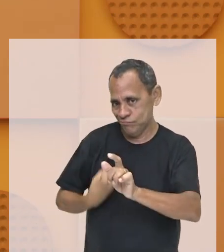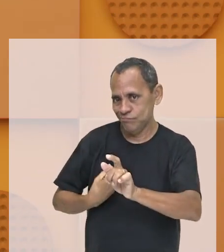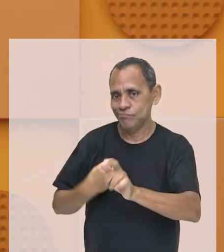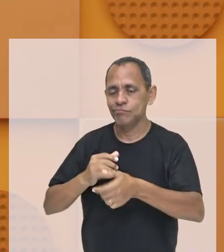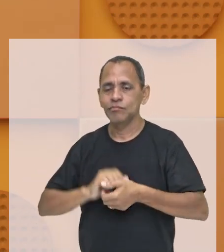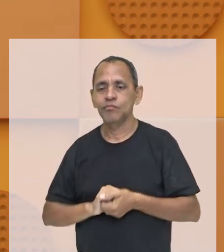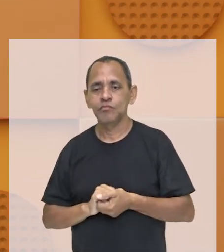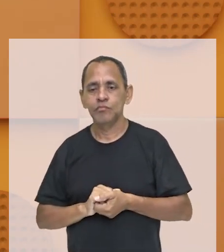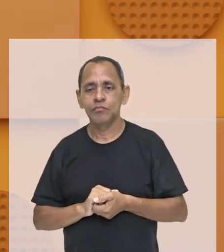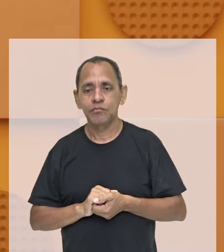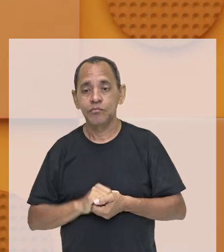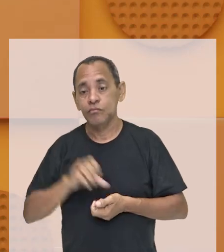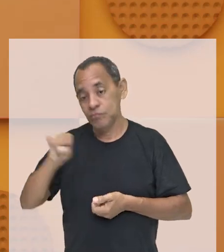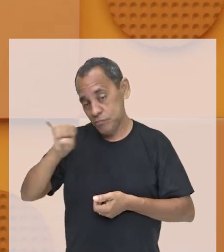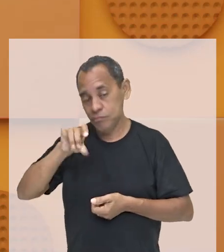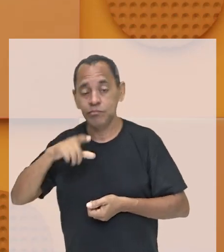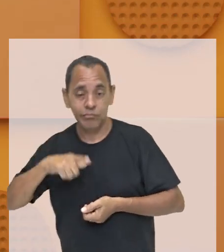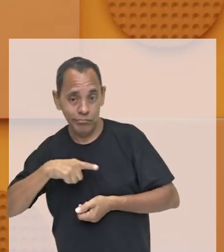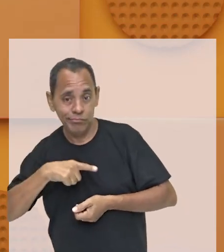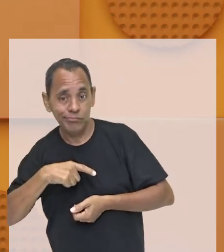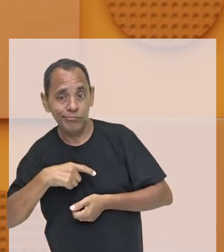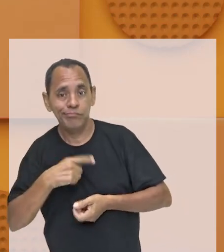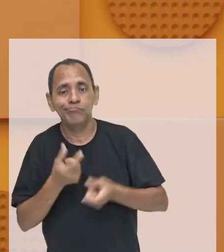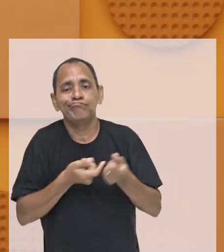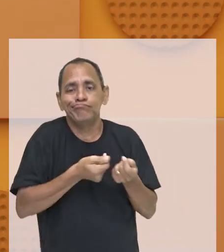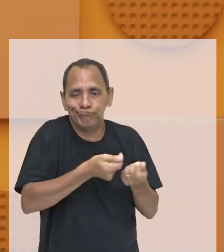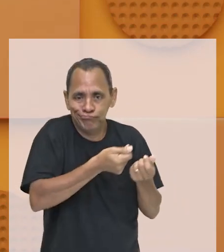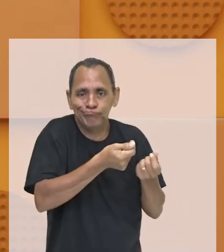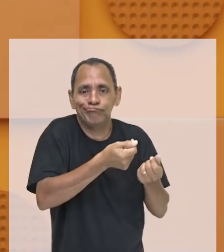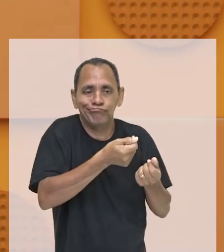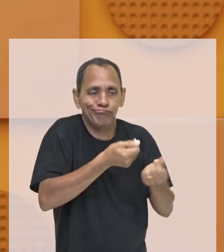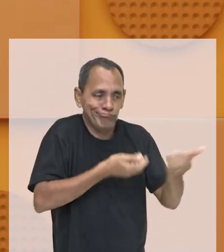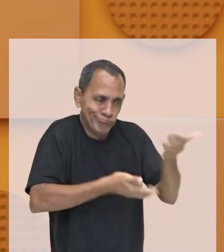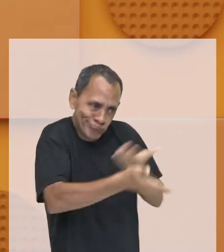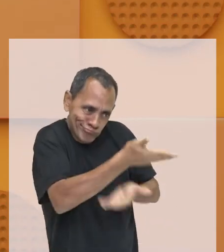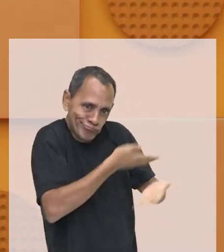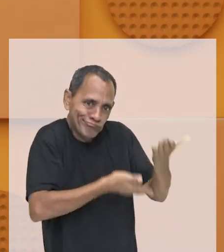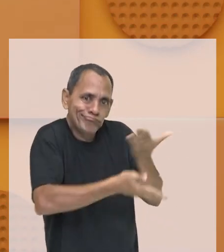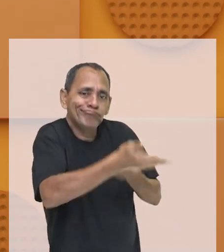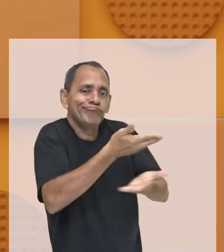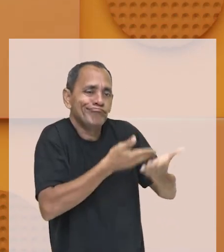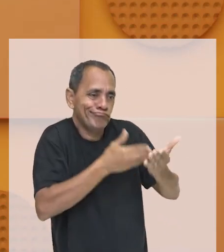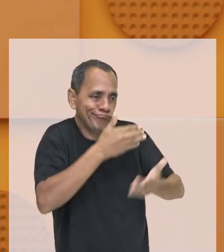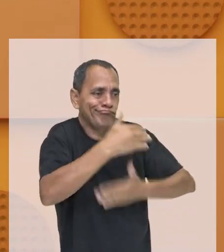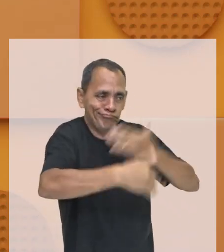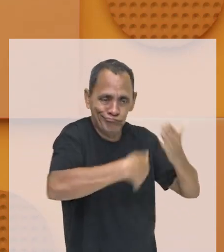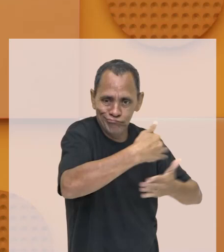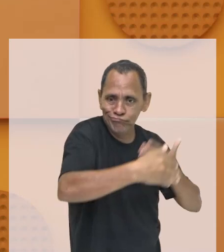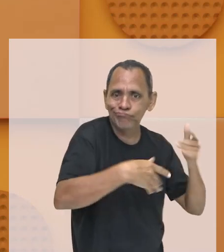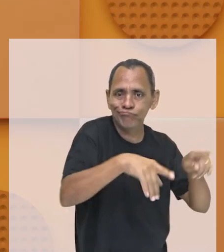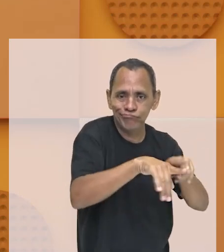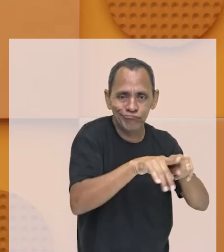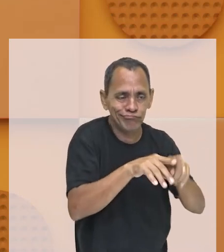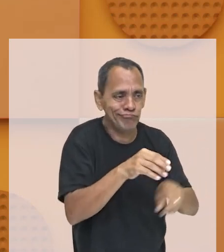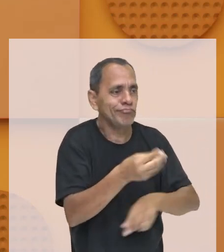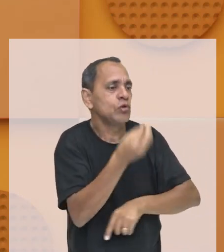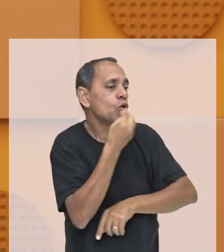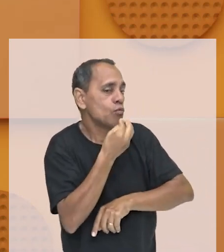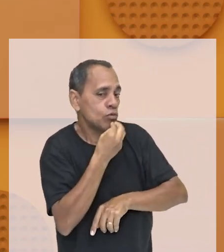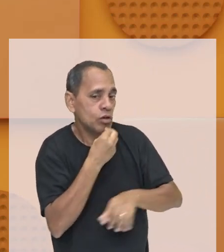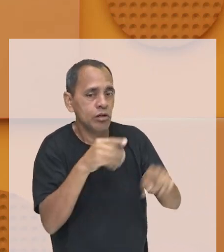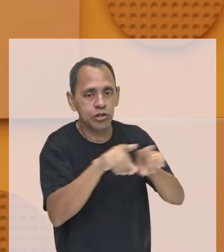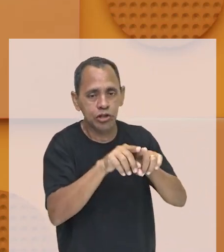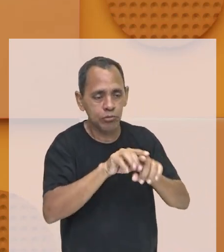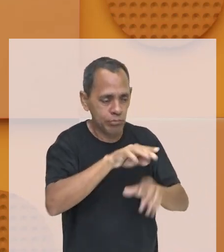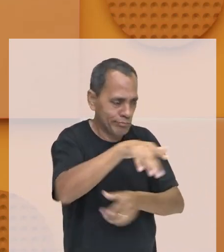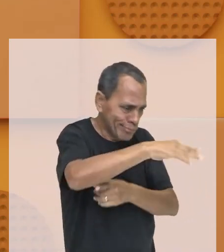dinheiro circulando, nós temos o espaço mais fomentado, mais desenvolvido, com mais opções em todas as